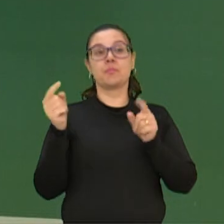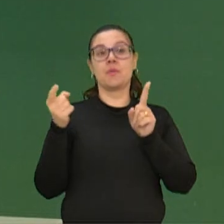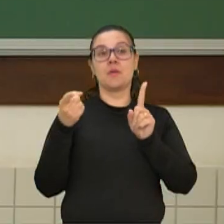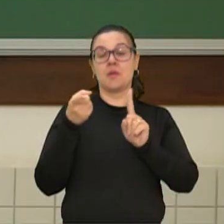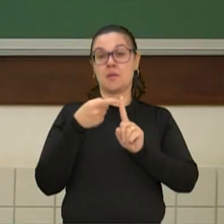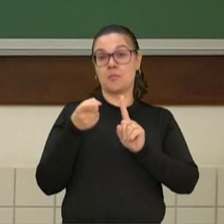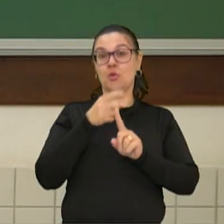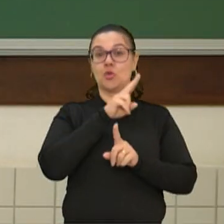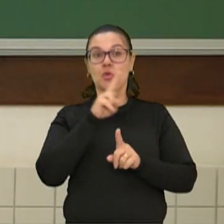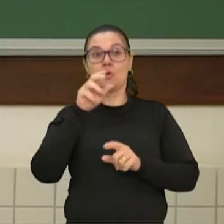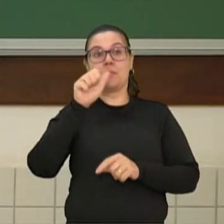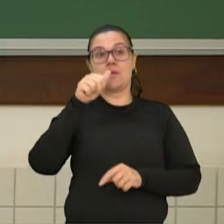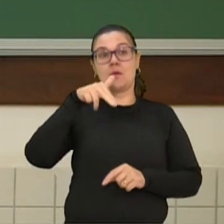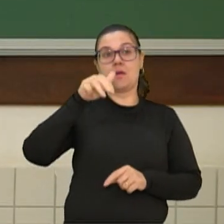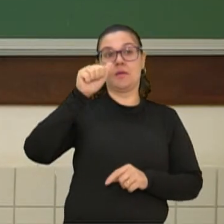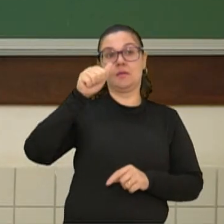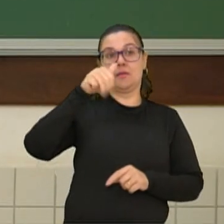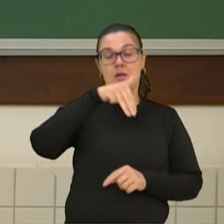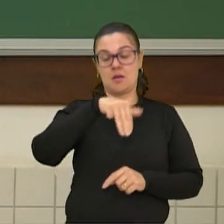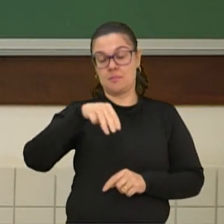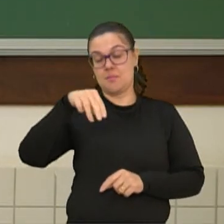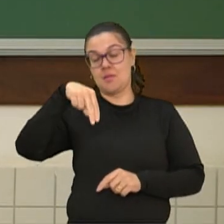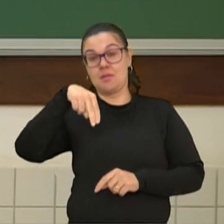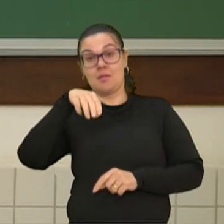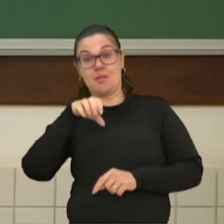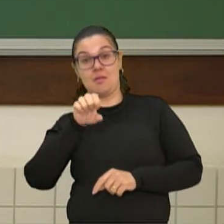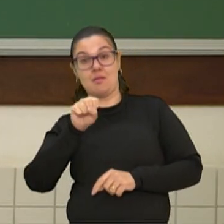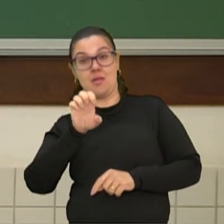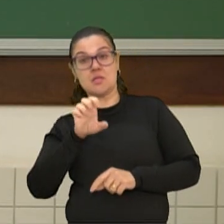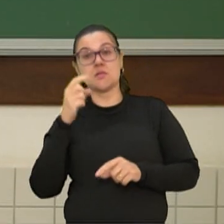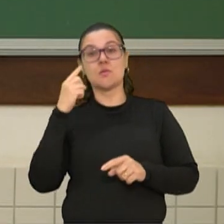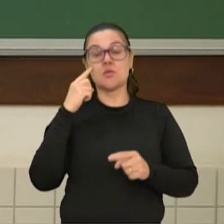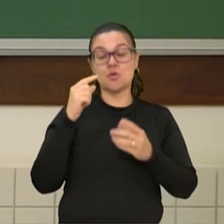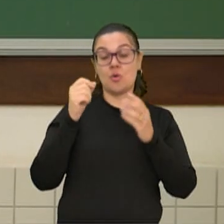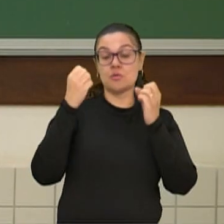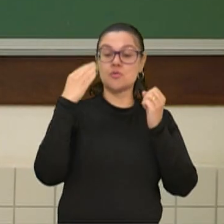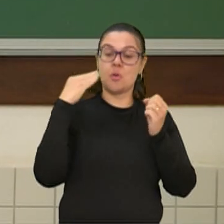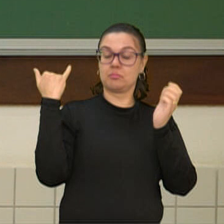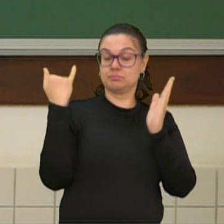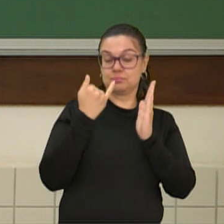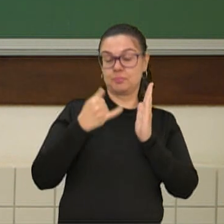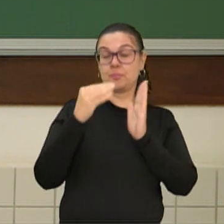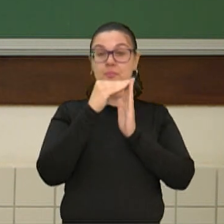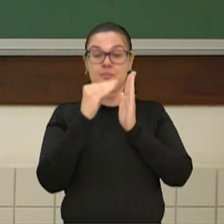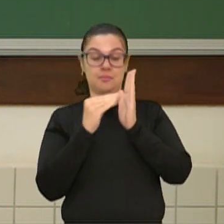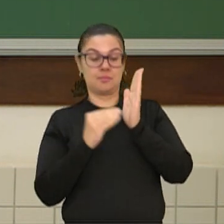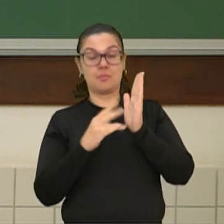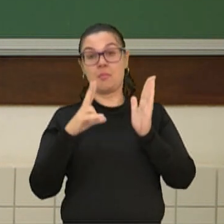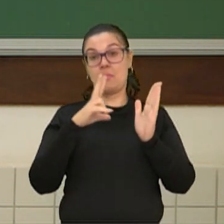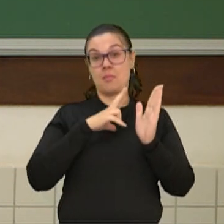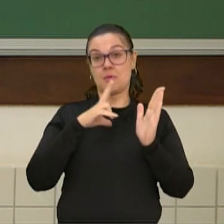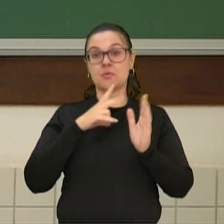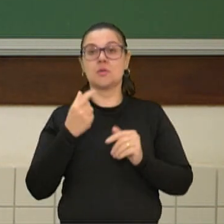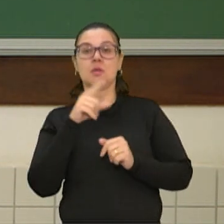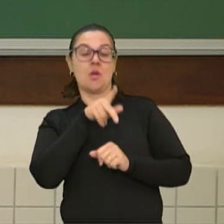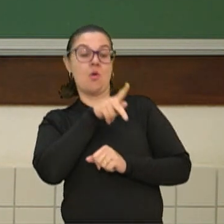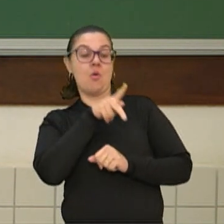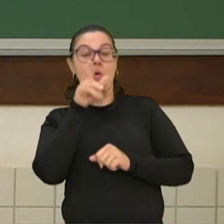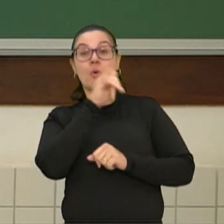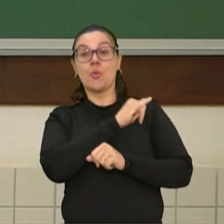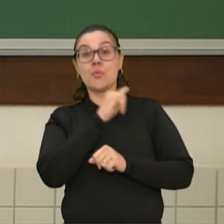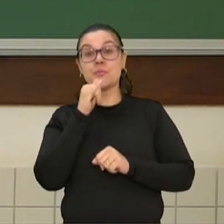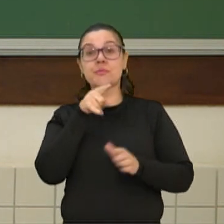que é a anamnésia, que é por meio dela que a gente consegue obter as informações pessoais. Então, o instrutor ele vai